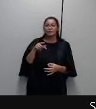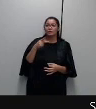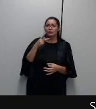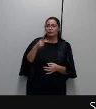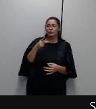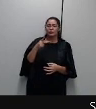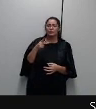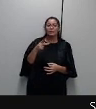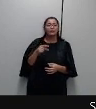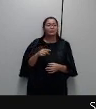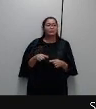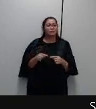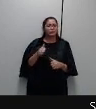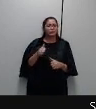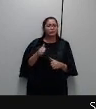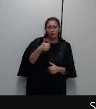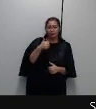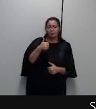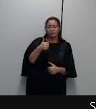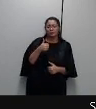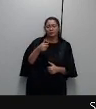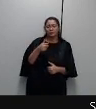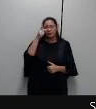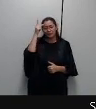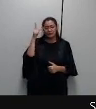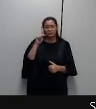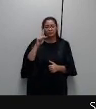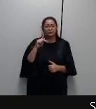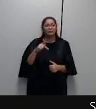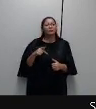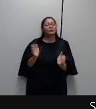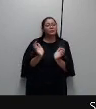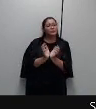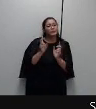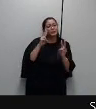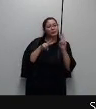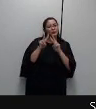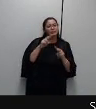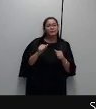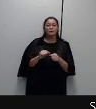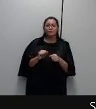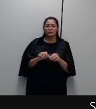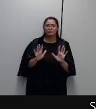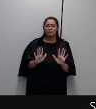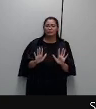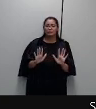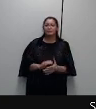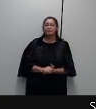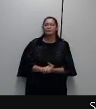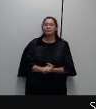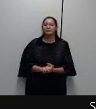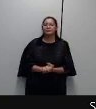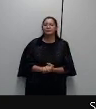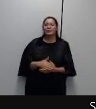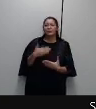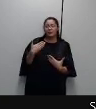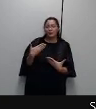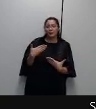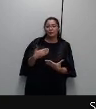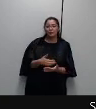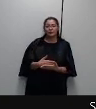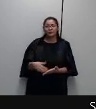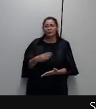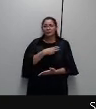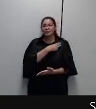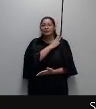que participaram E no caso daquela daquele julgamento não é e portanto Ministro kukina